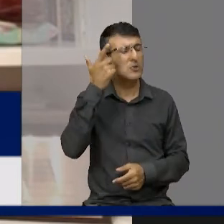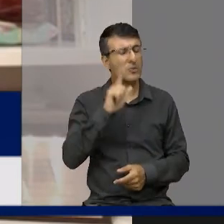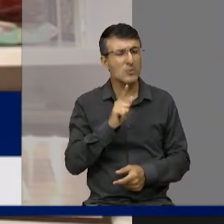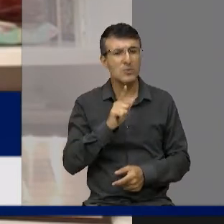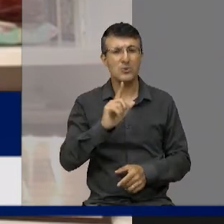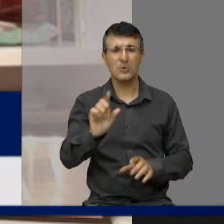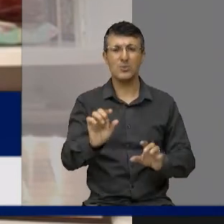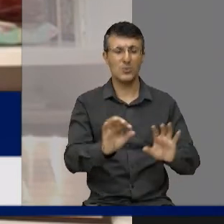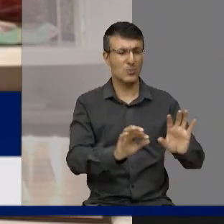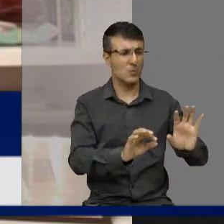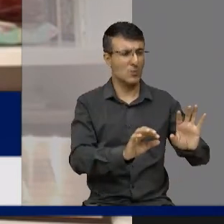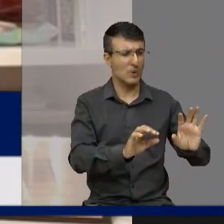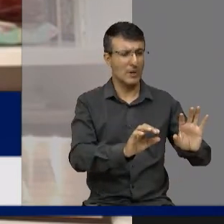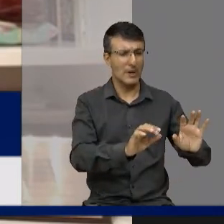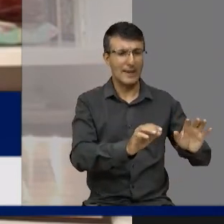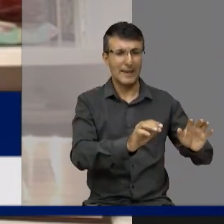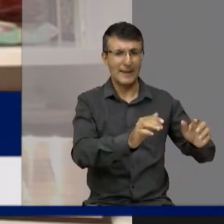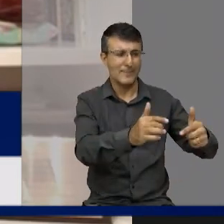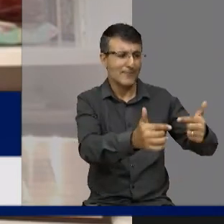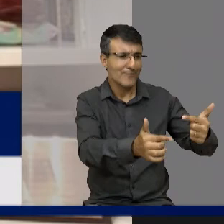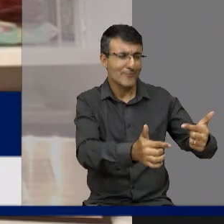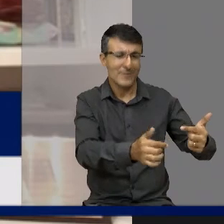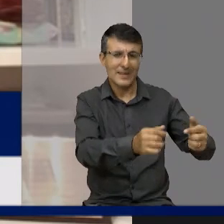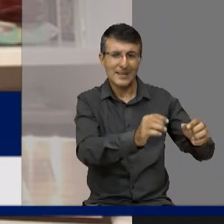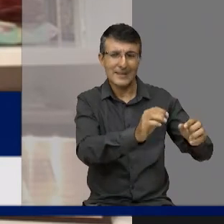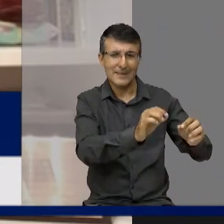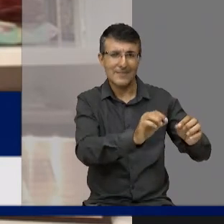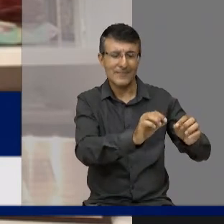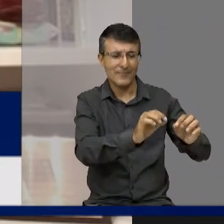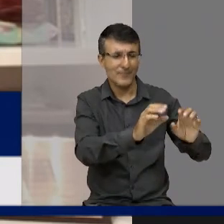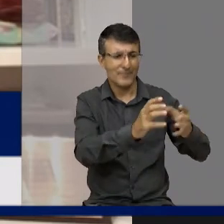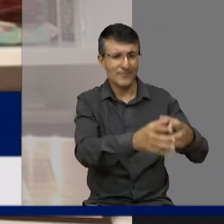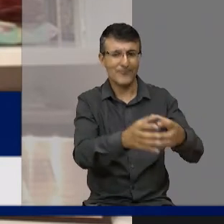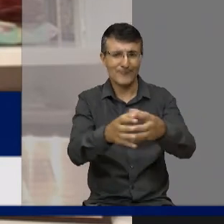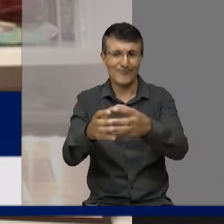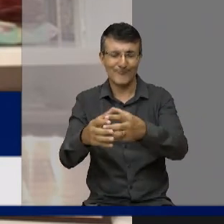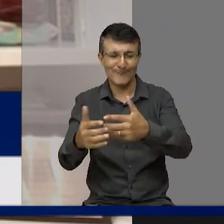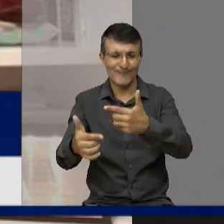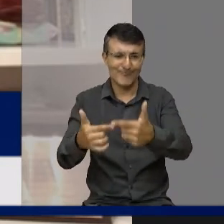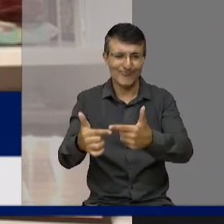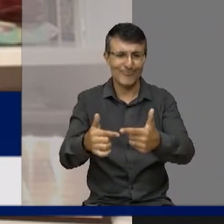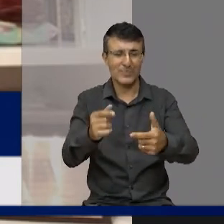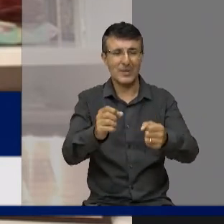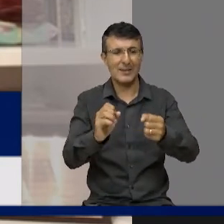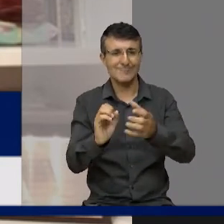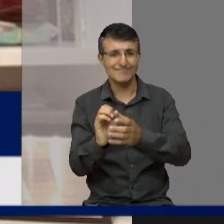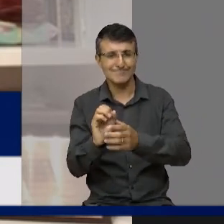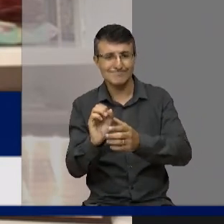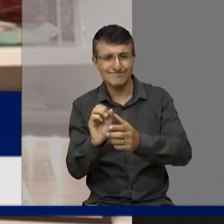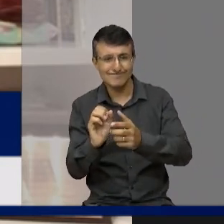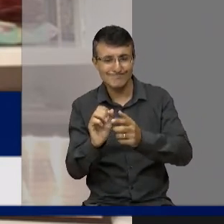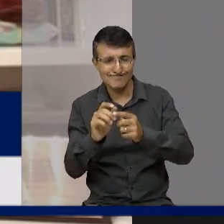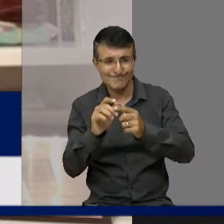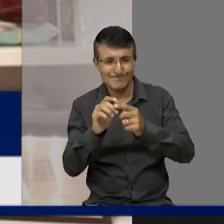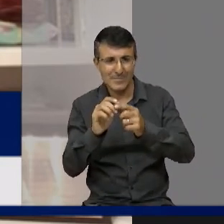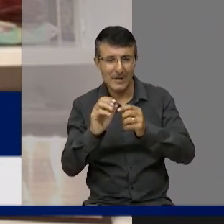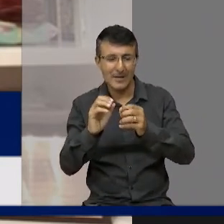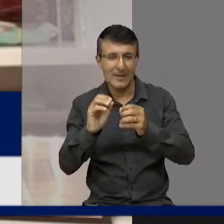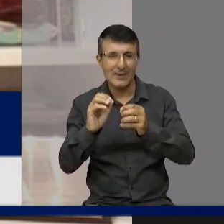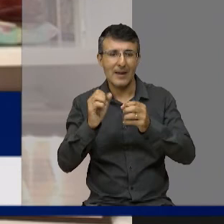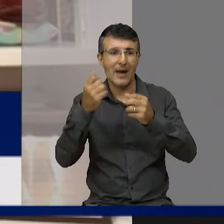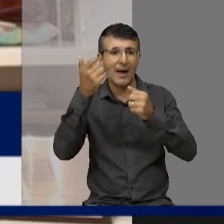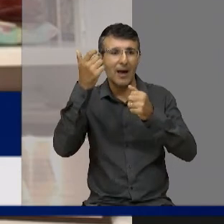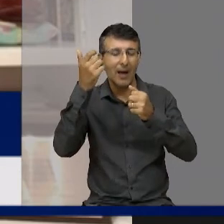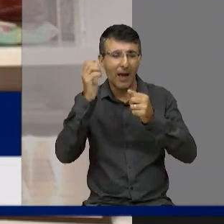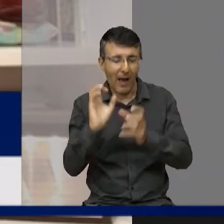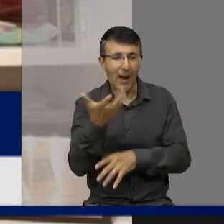serviço funcione se a gente não conseguir falar a mesma língua, né? Se a gente não conseguir capacitar as pessoas que vão